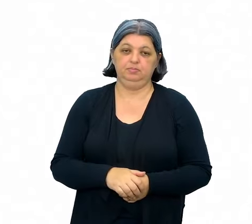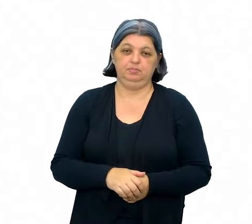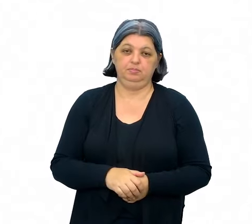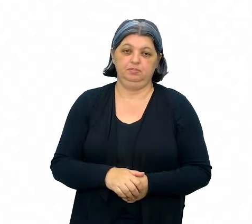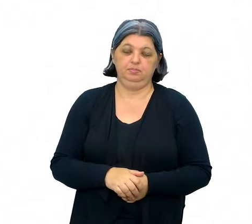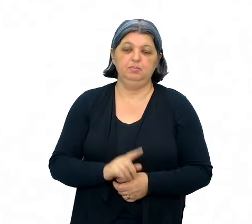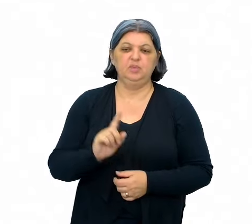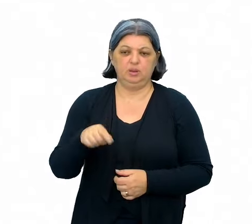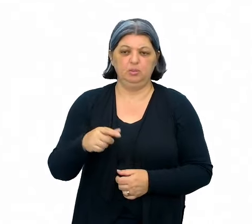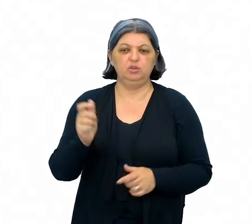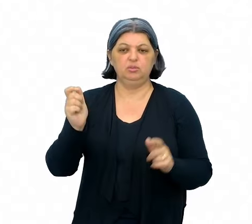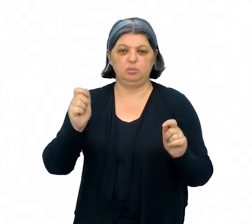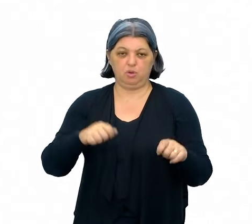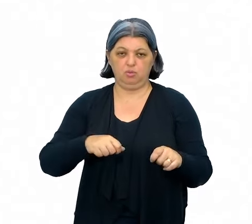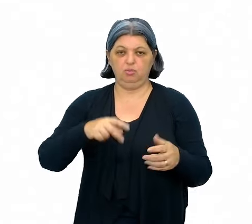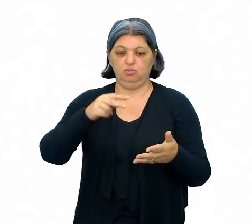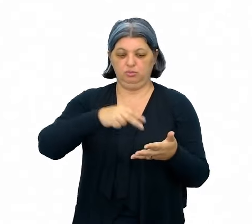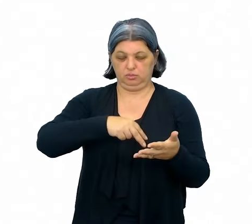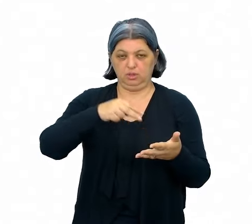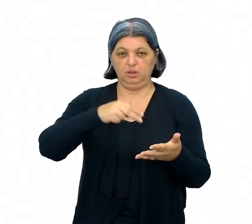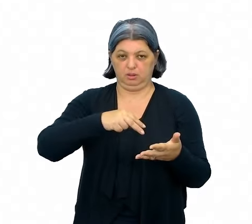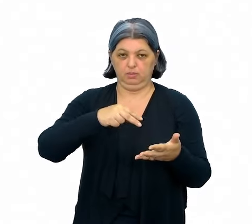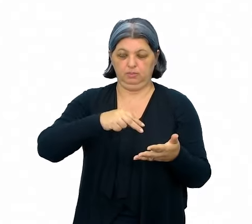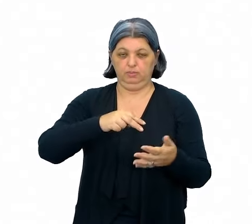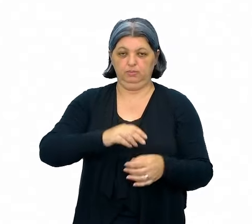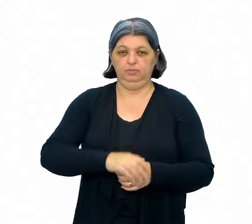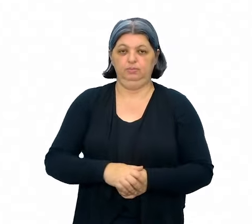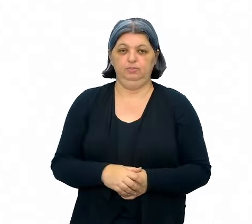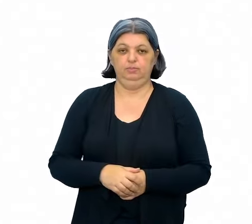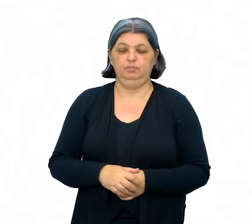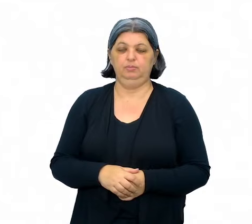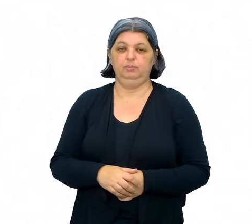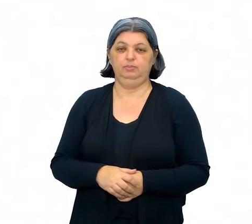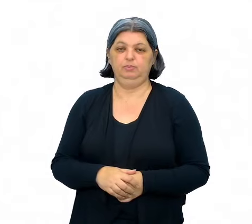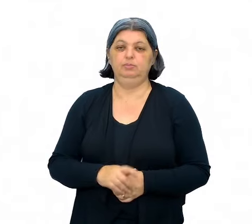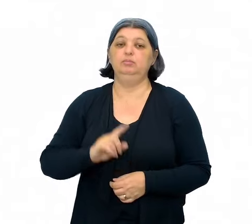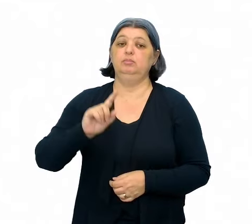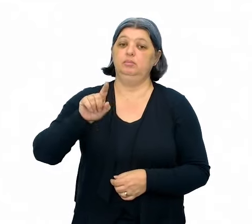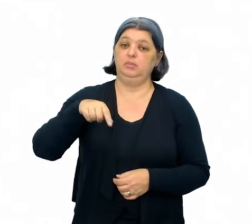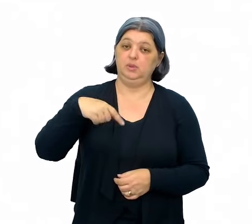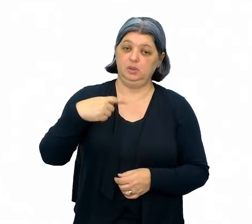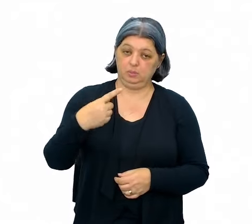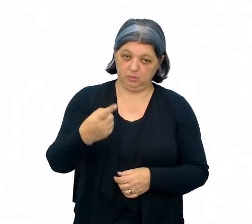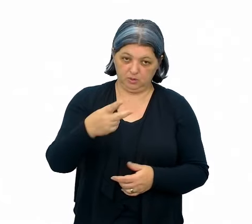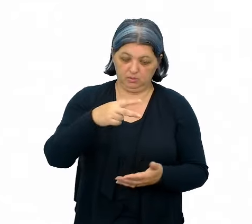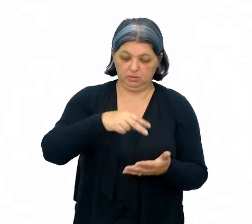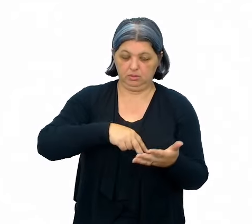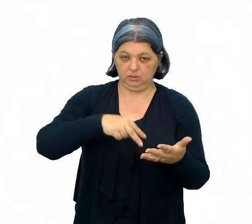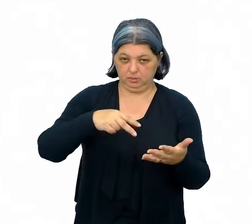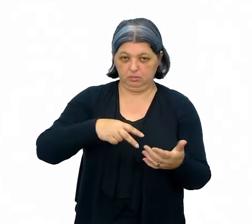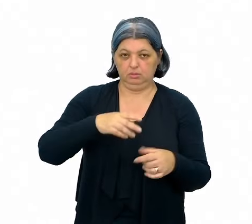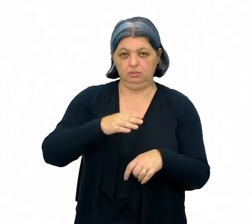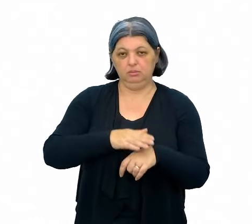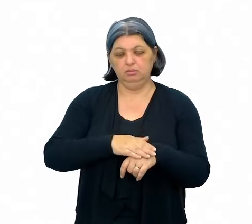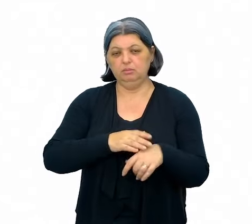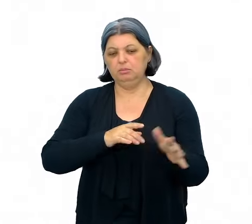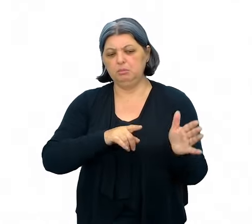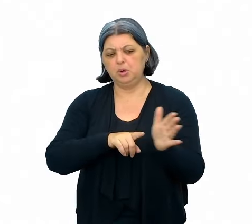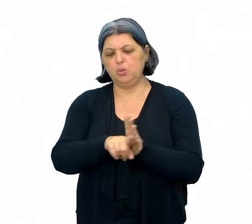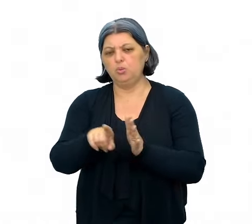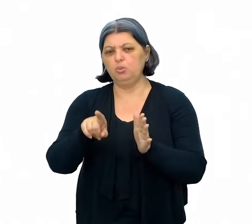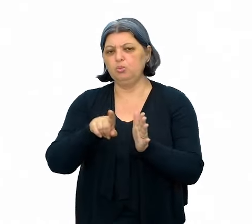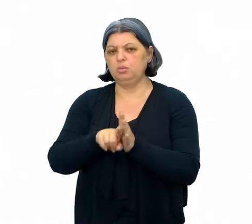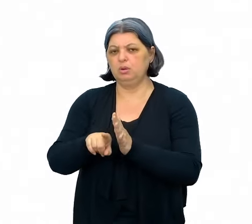Depois vocês poderão fazer a leitura. Então, após a leitura, faça algumas